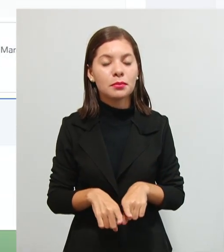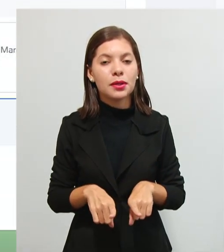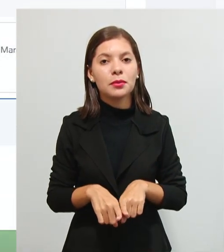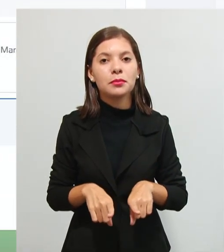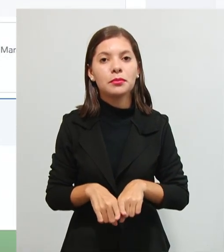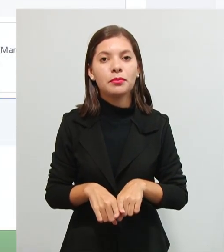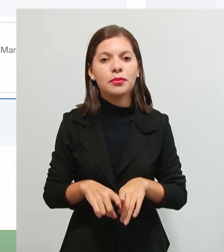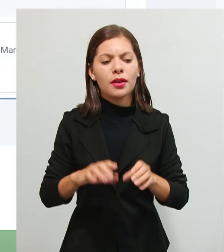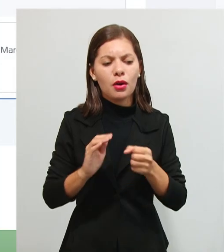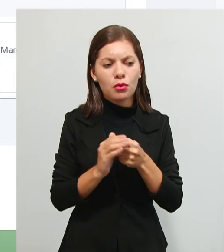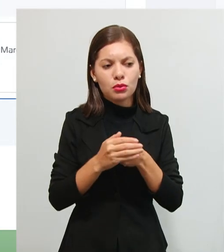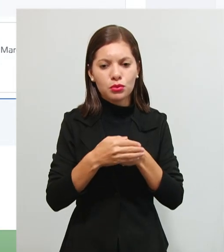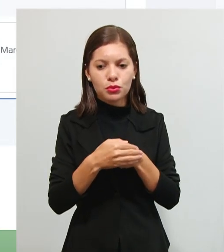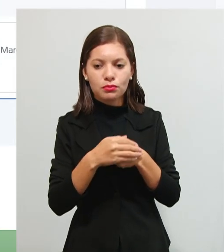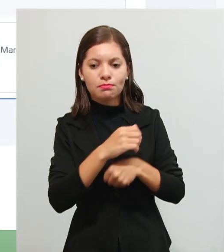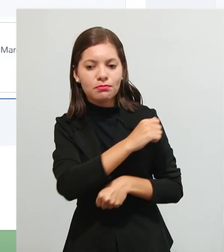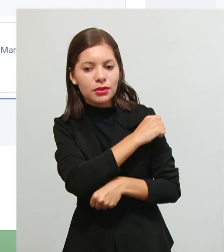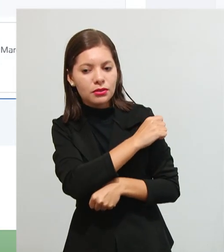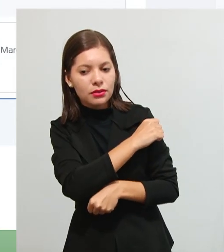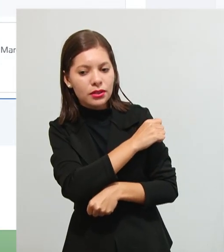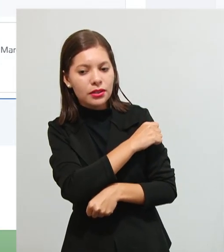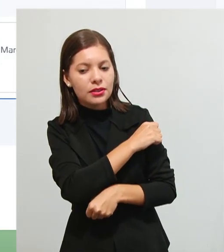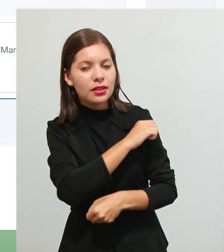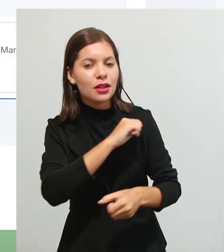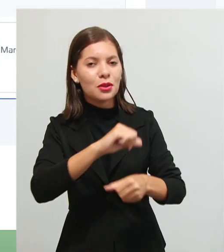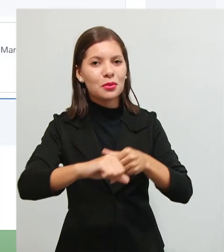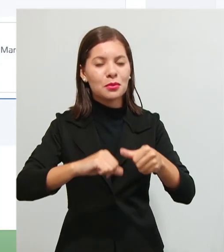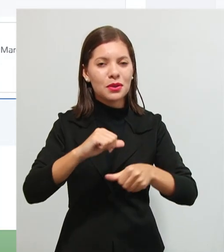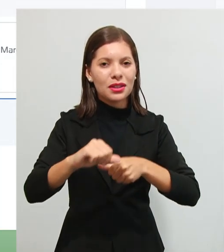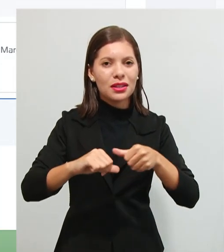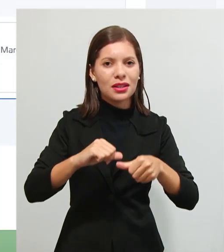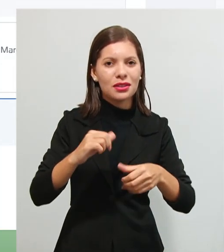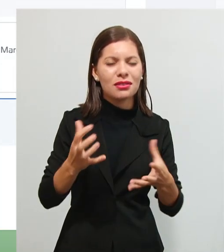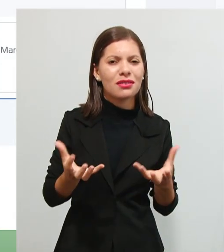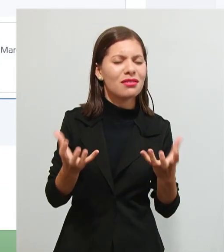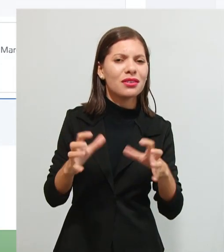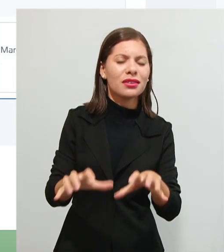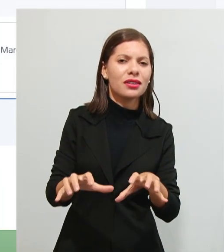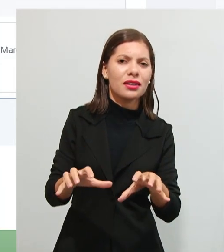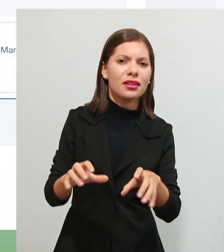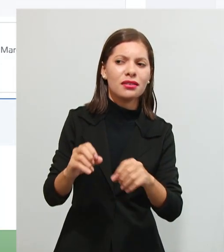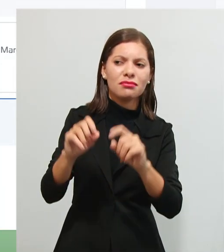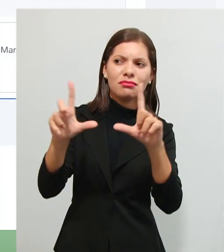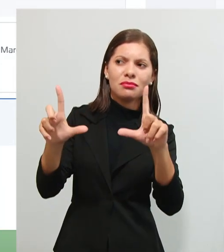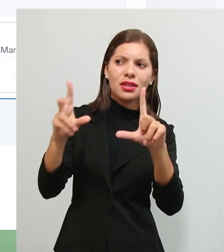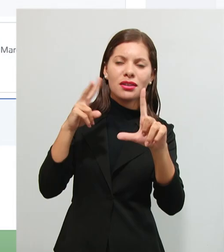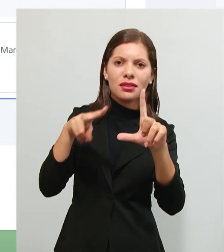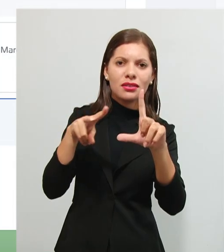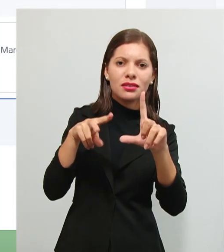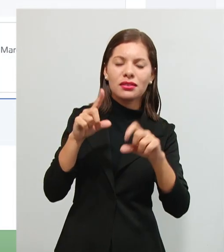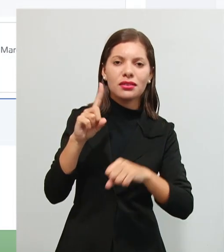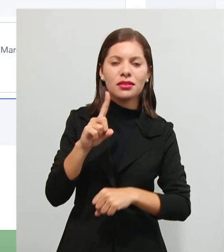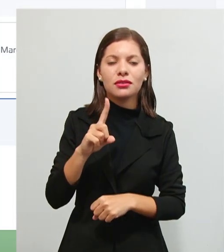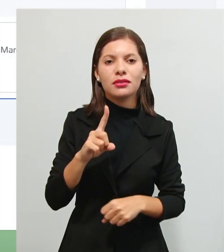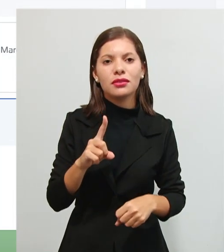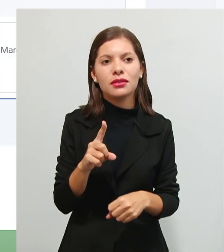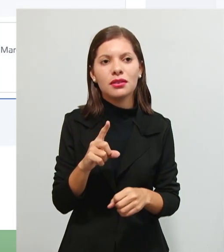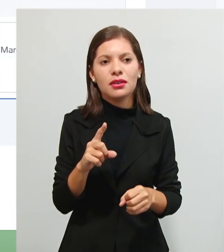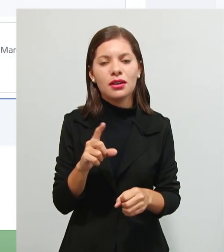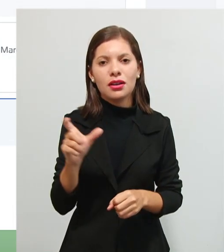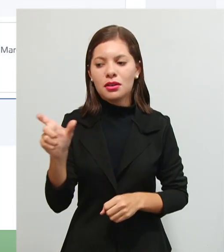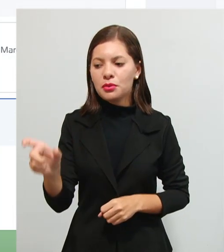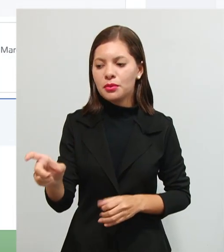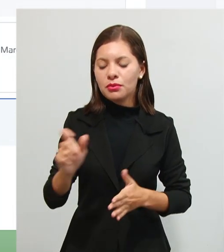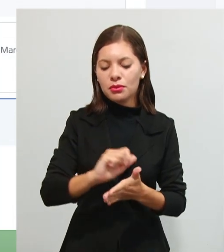estar oculto para os estudantes. Eu estou alterando, eu não quero ainda que fique visível. Vai aparecer para eu, que sou o autor, mas